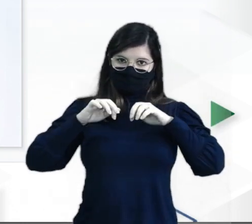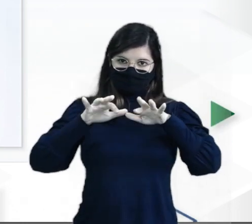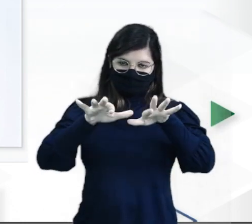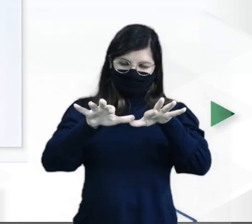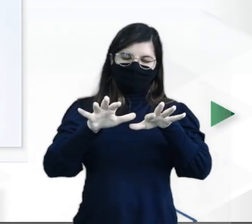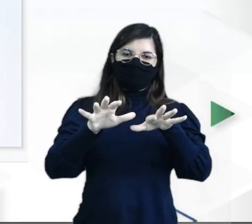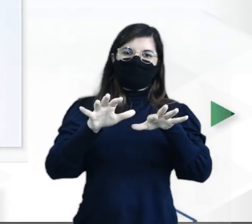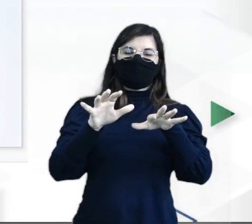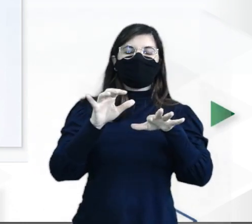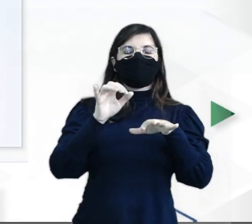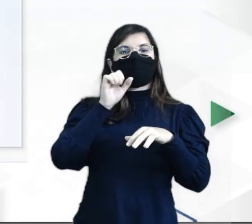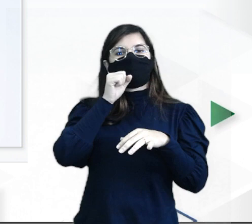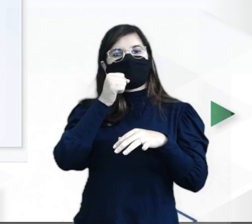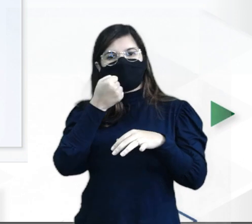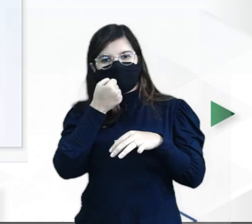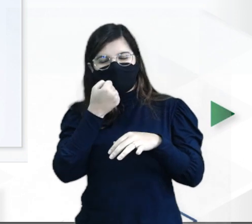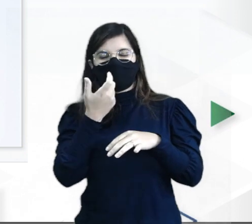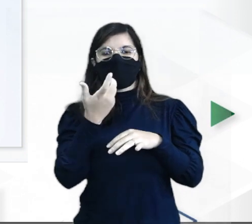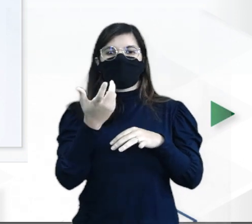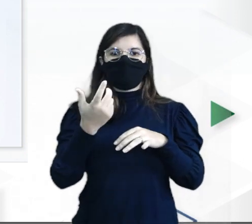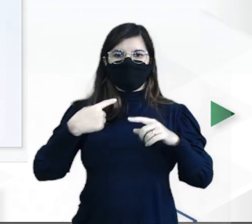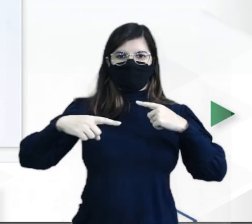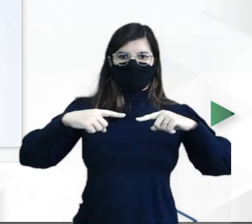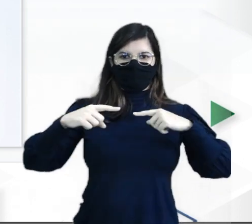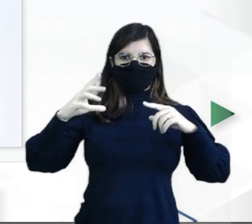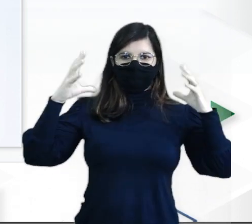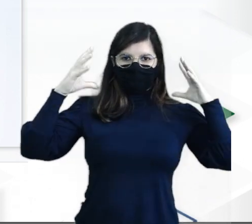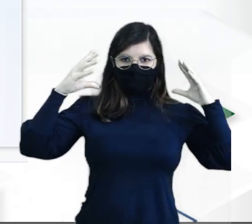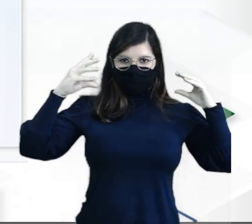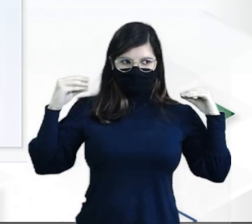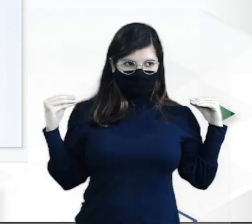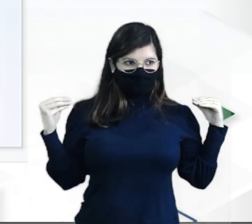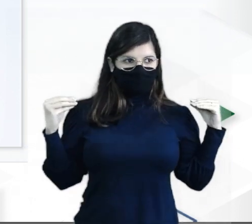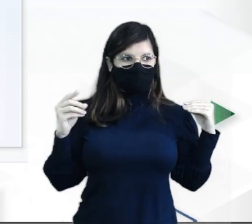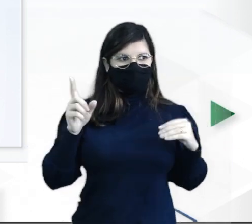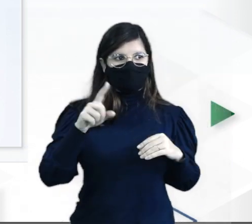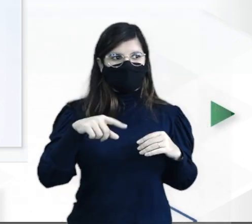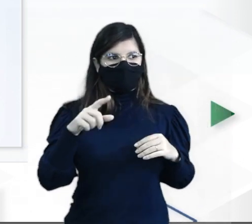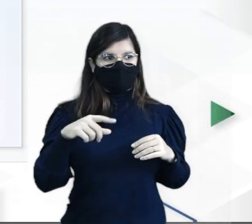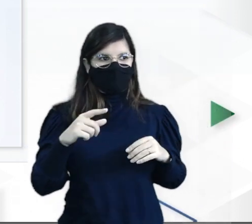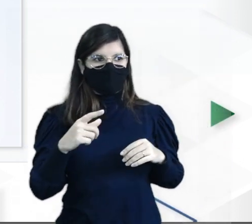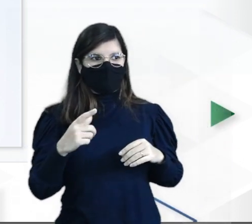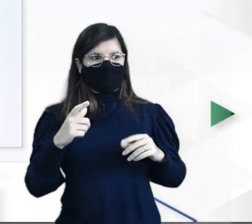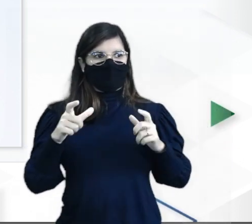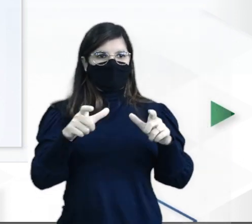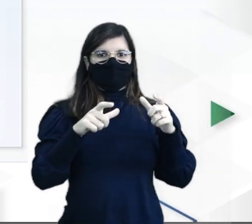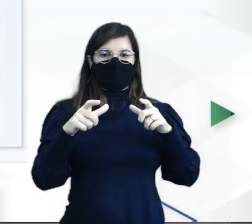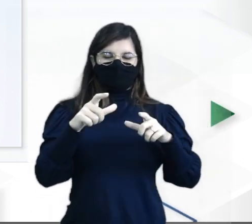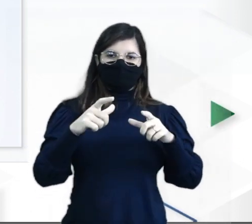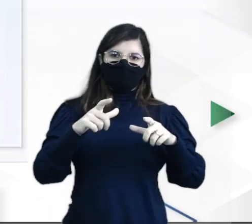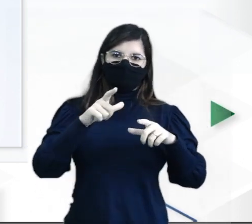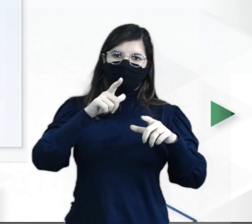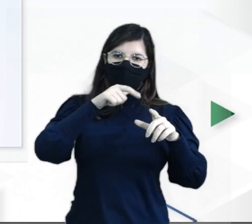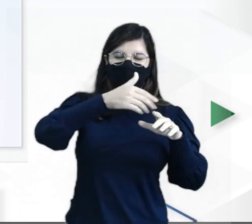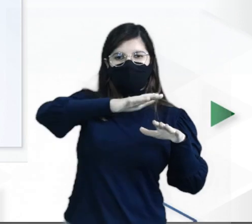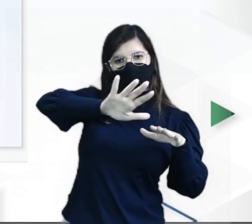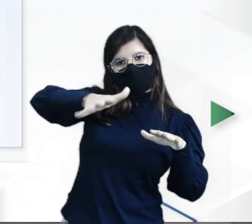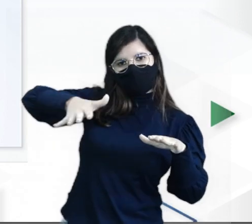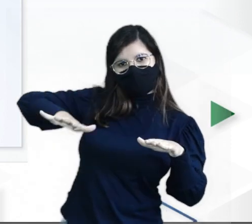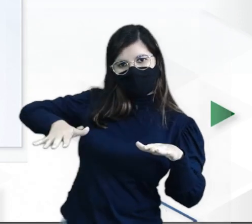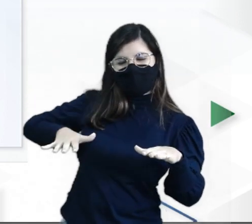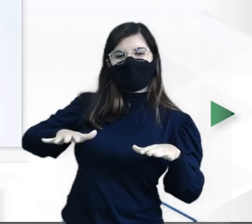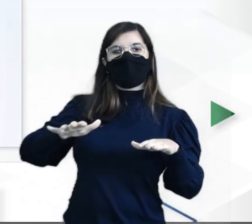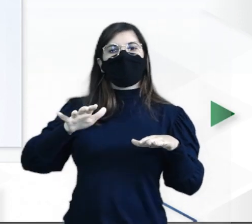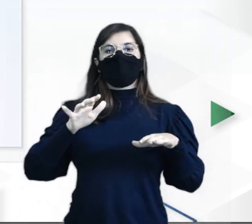e Sergipe A Dominação holandesa em sua maior extensão cobria o litoral nordestino desde São